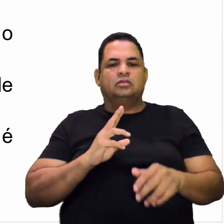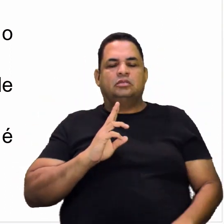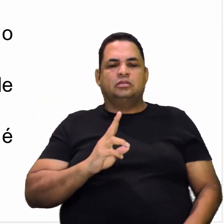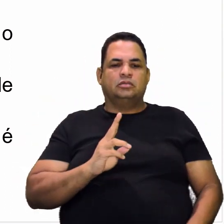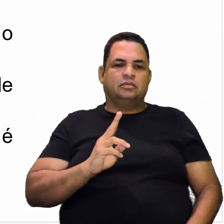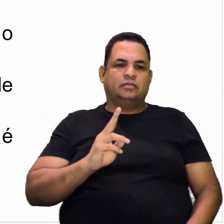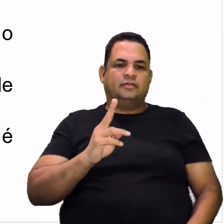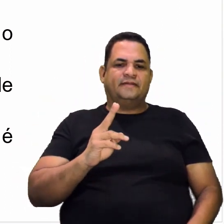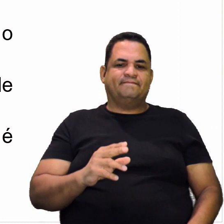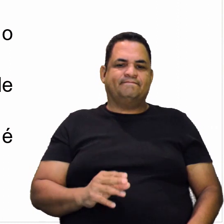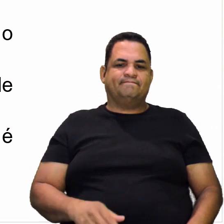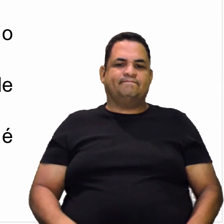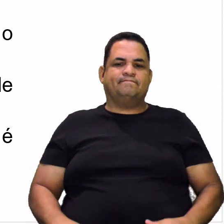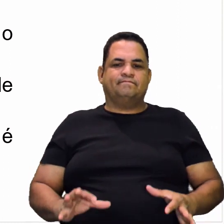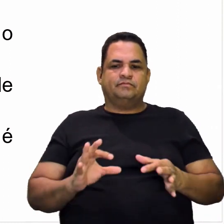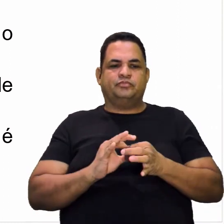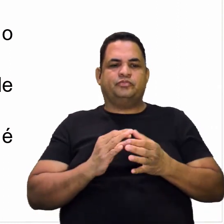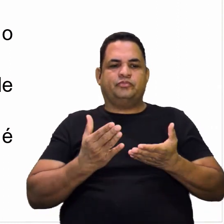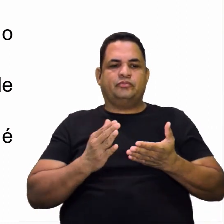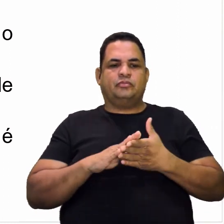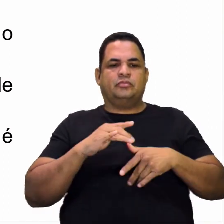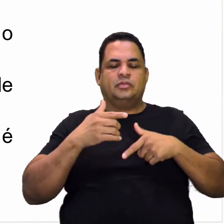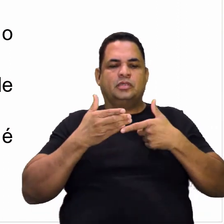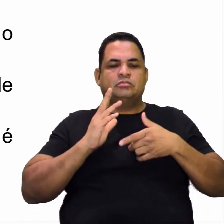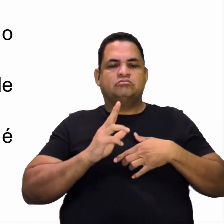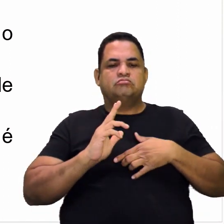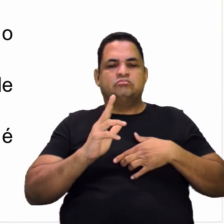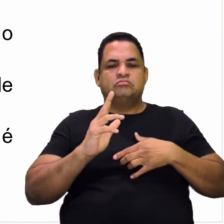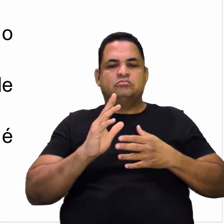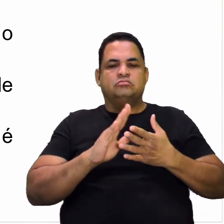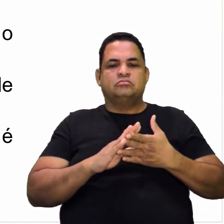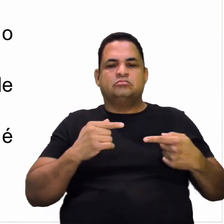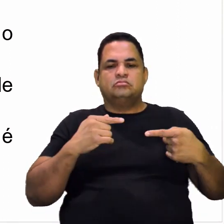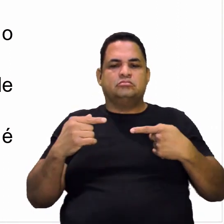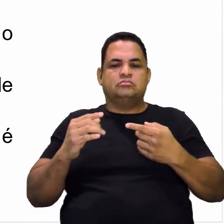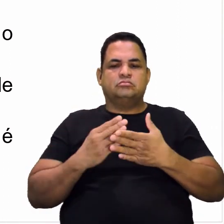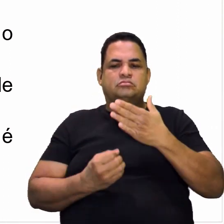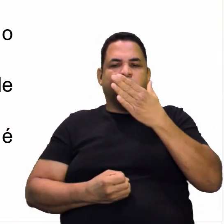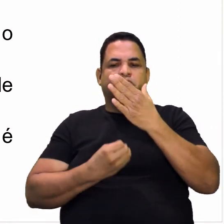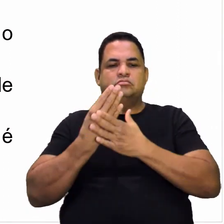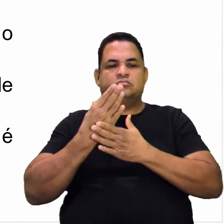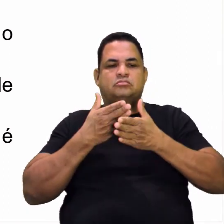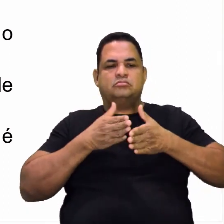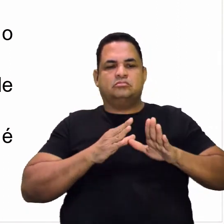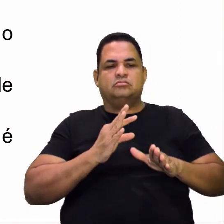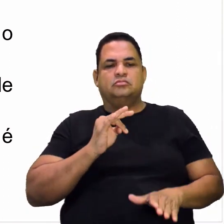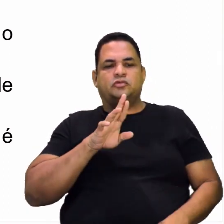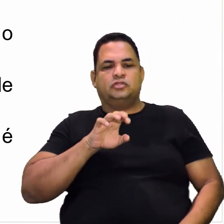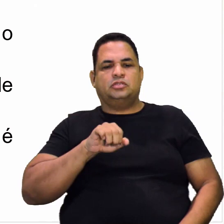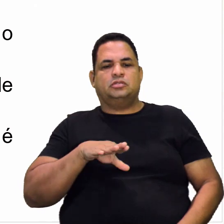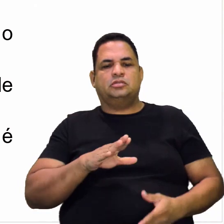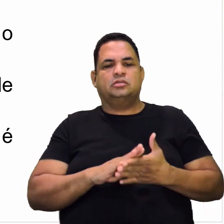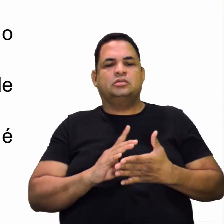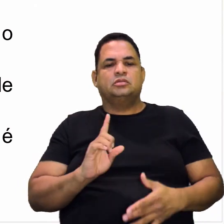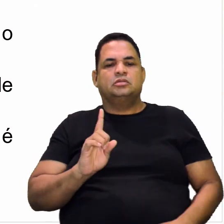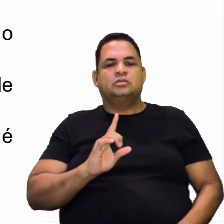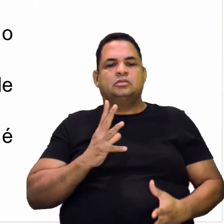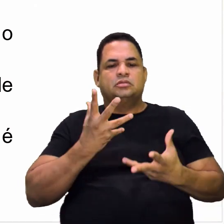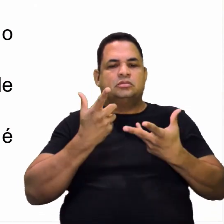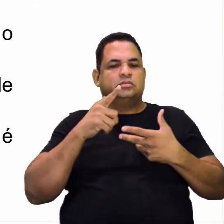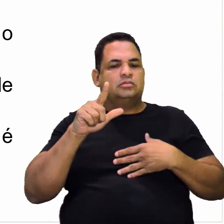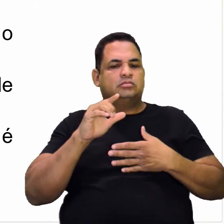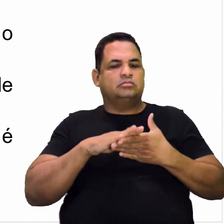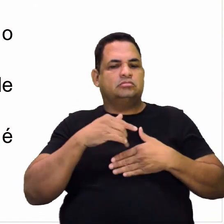que permanecia unido por um ato de reprodução constante. Dessa relação teriam nascido os titãs, que não conseguiu sair